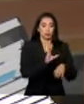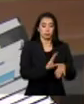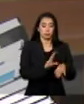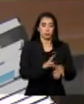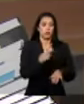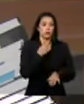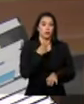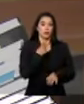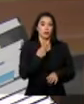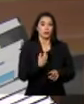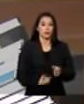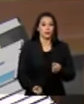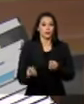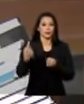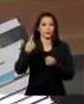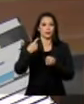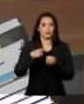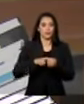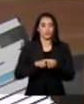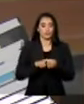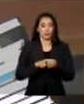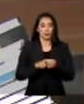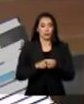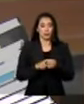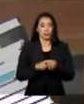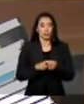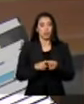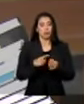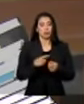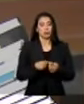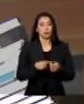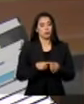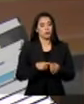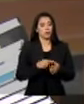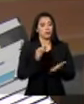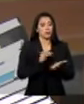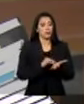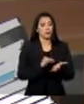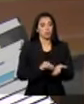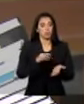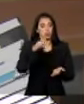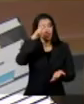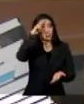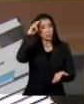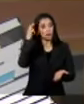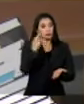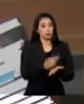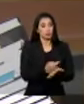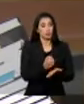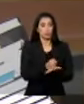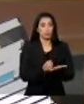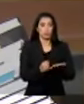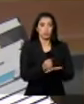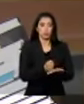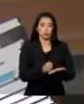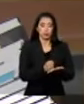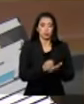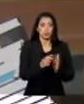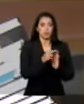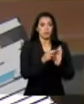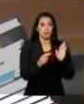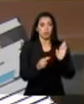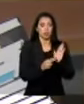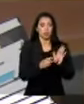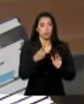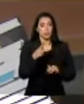pode retroagir, sob pena de desrespeito ao princípio da irretroatividade da norma penal mais